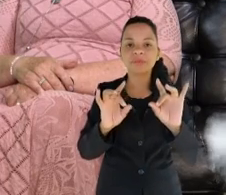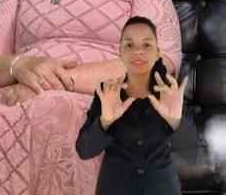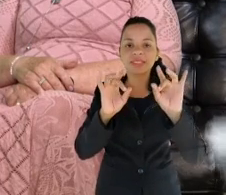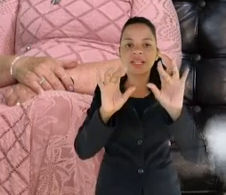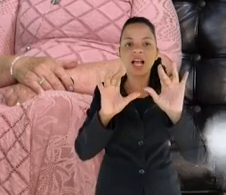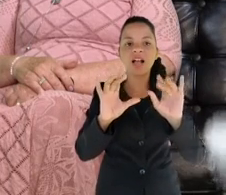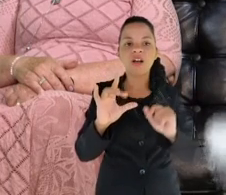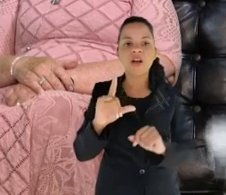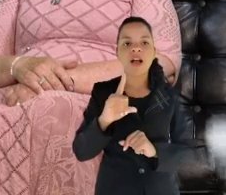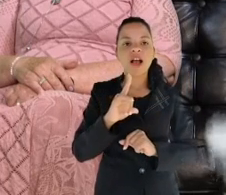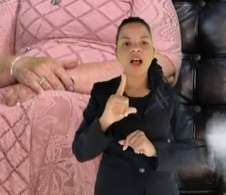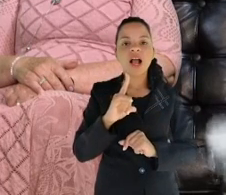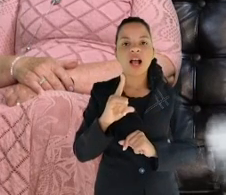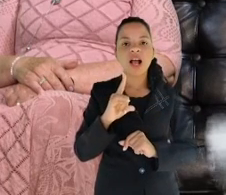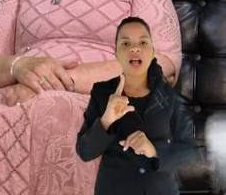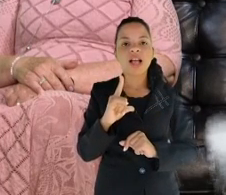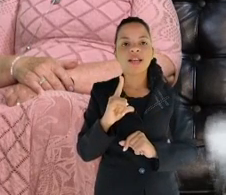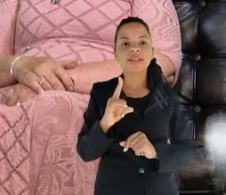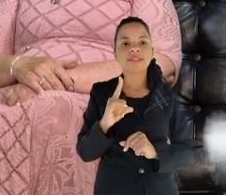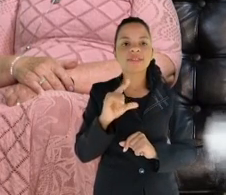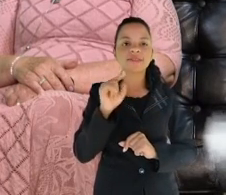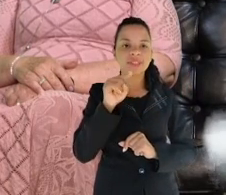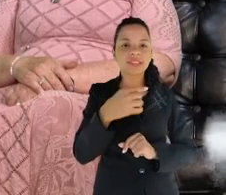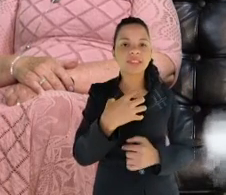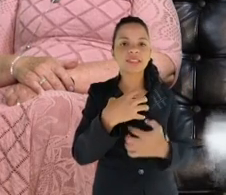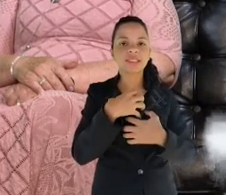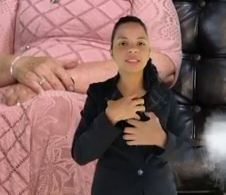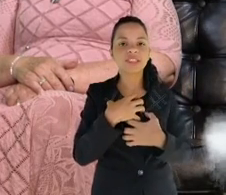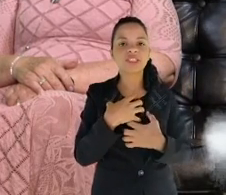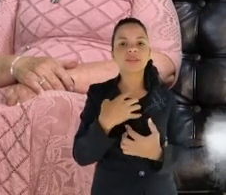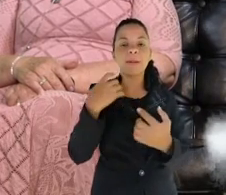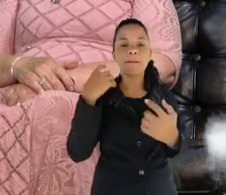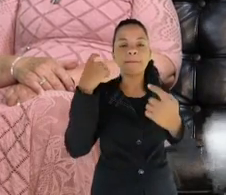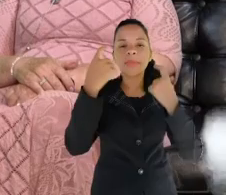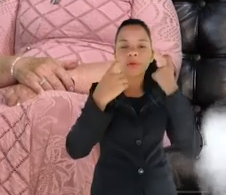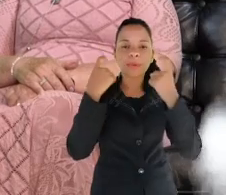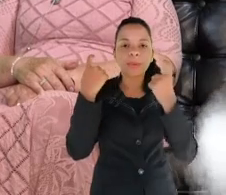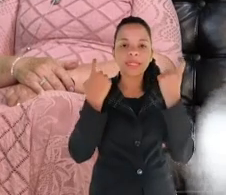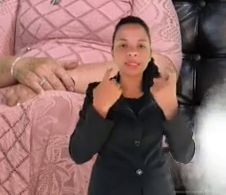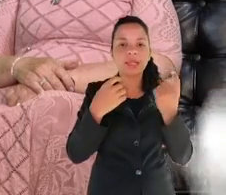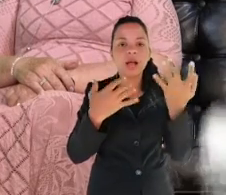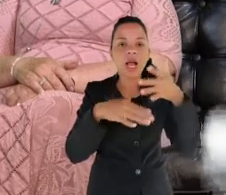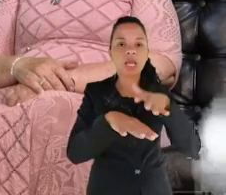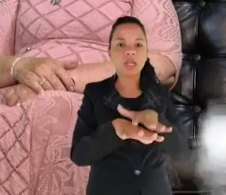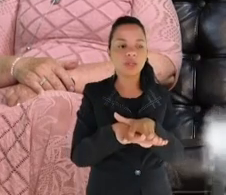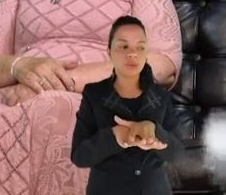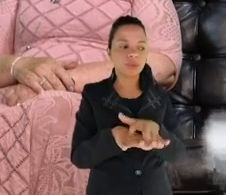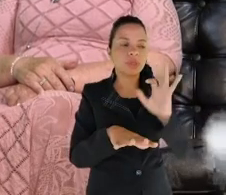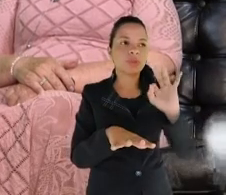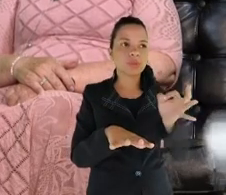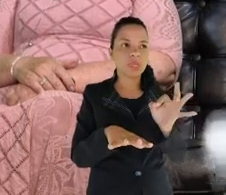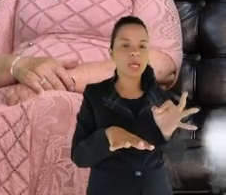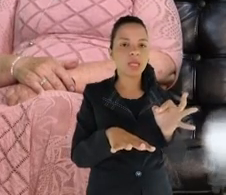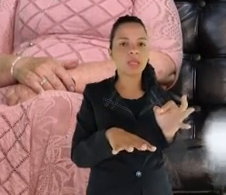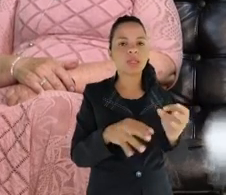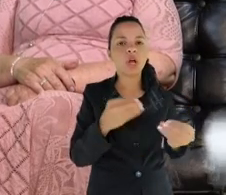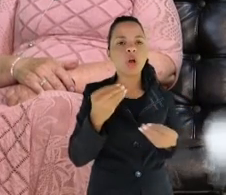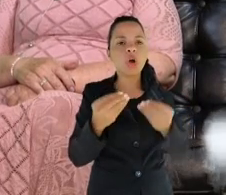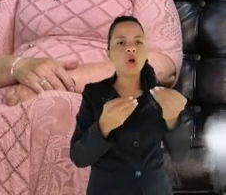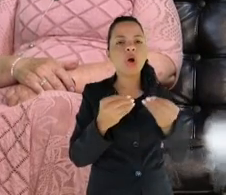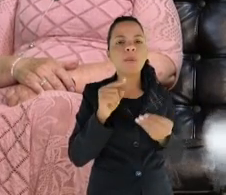a preocupação da senhora com essa pauta da inclusão, né? E como despertou, como esse tema, ele de certa